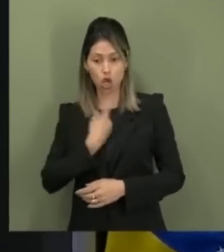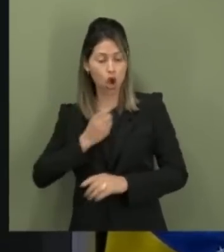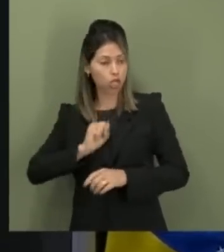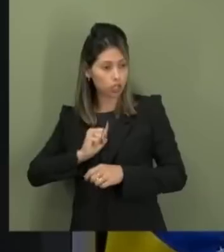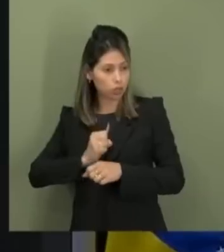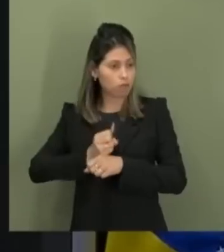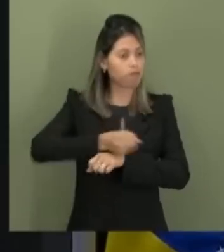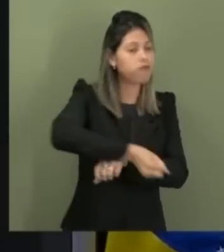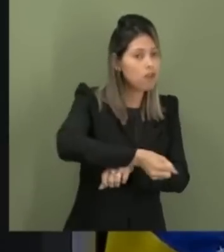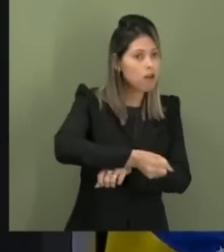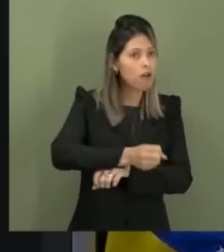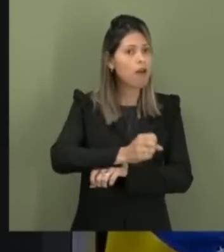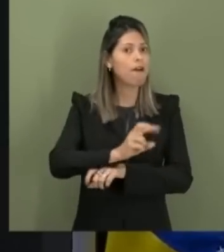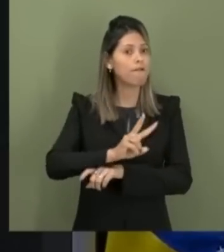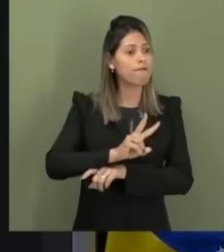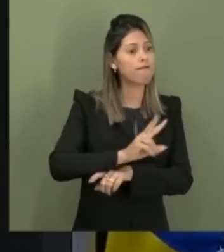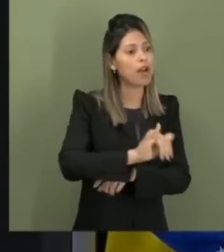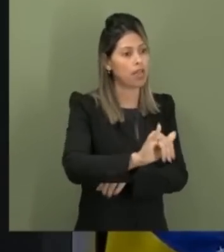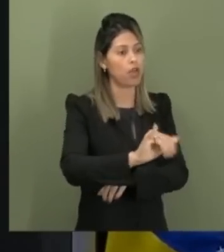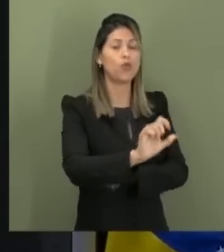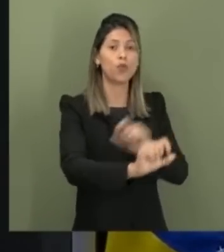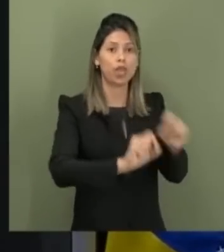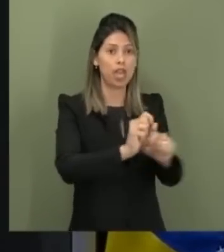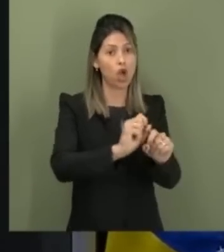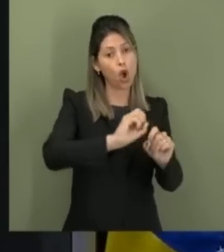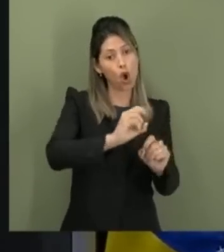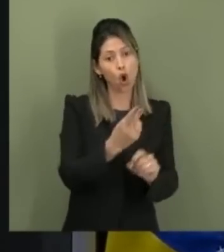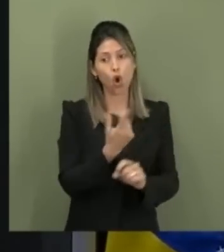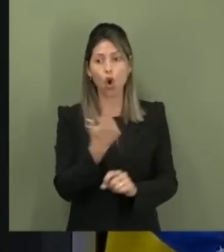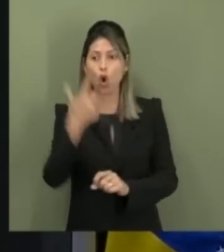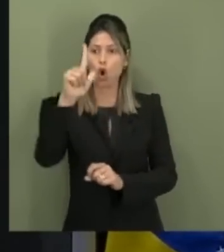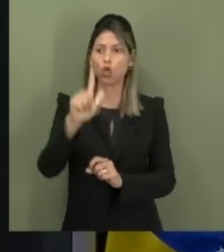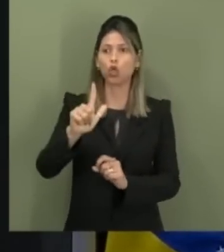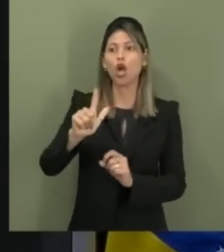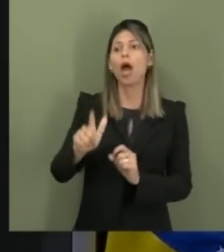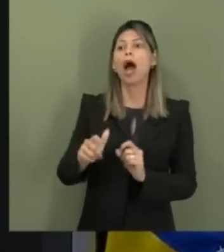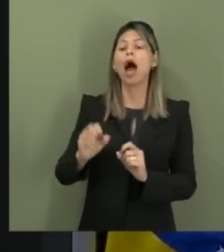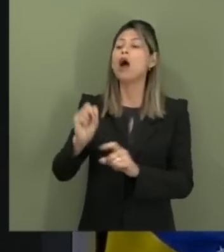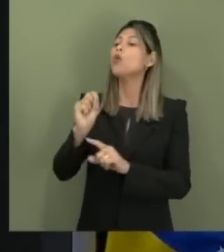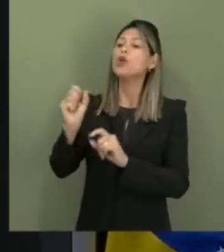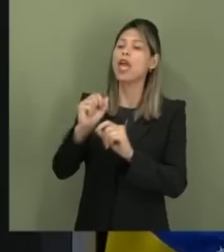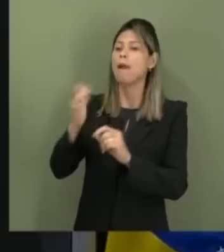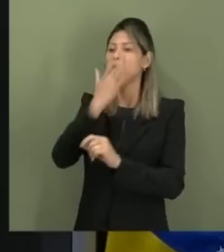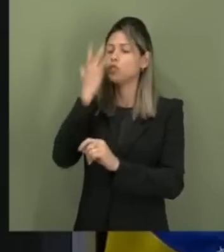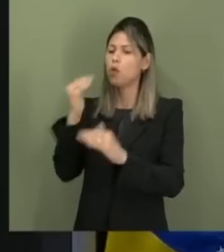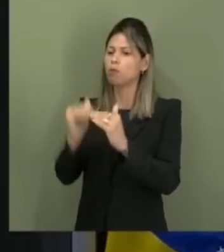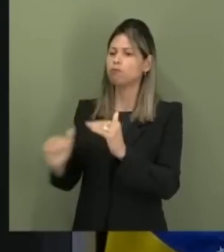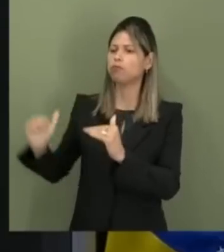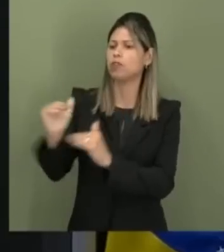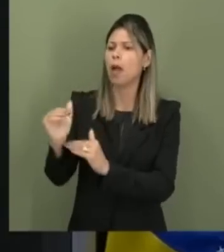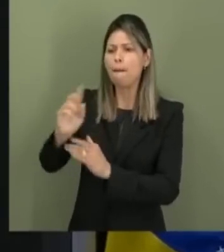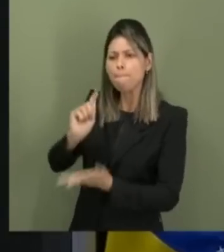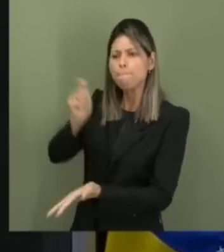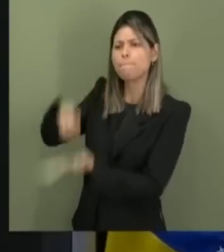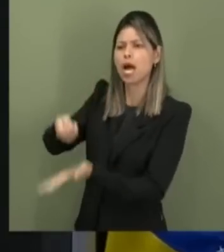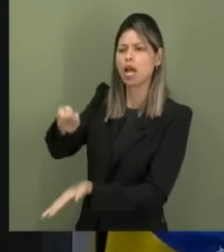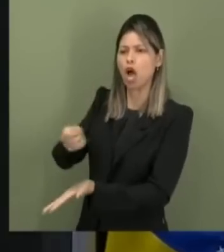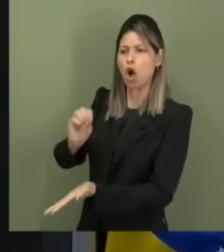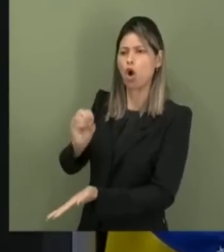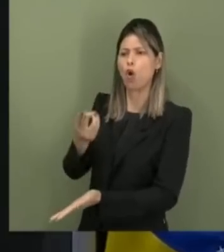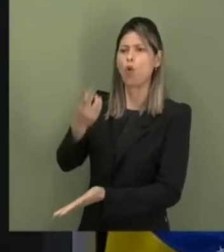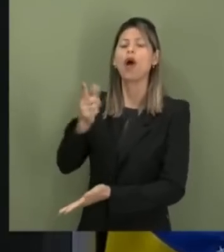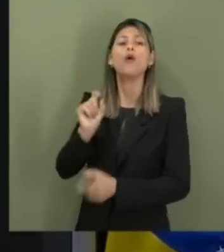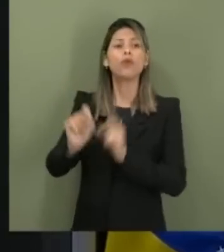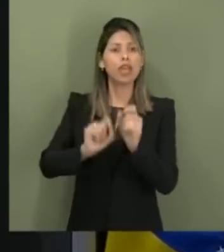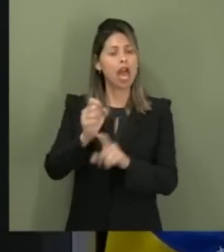ou nós os enfrentamos, ou quem vai pagar vão ser não só as autoridades, mas igualmente a sociedade. Isso tem